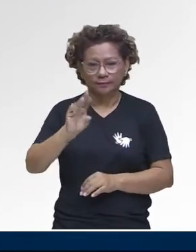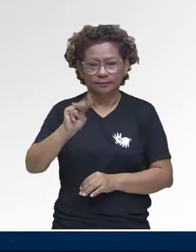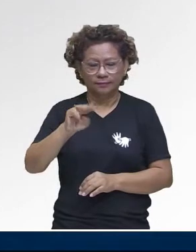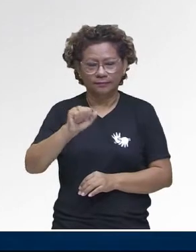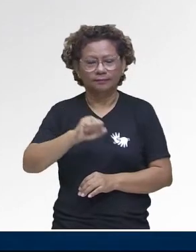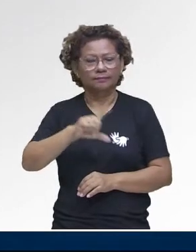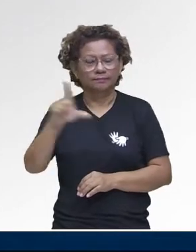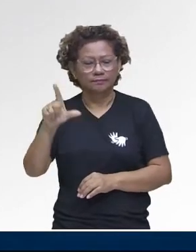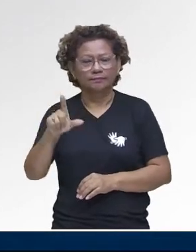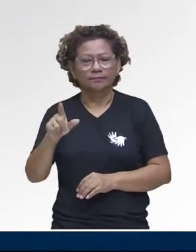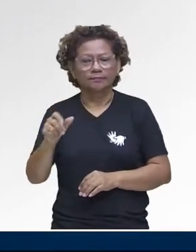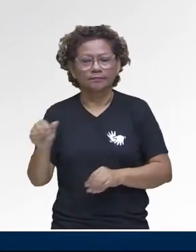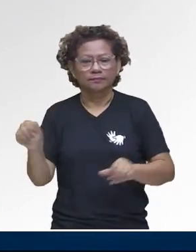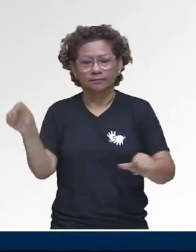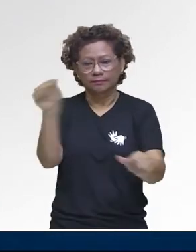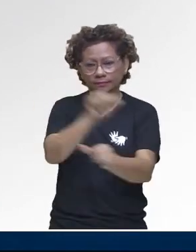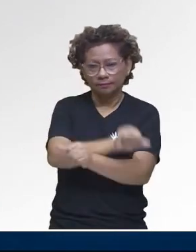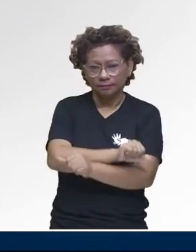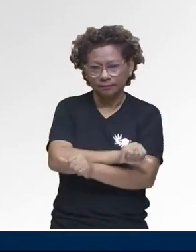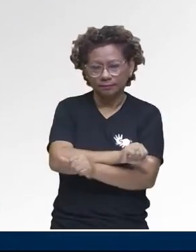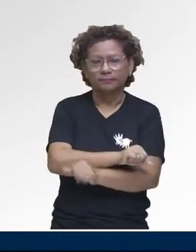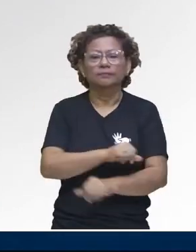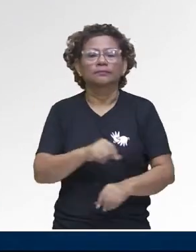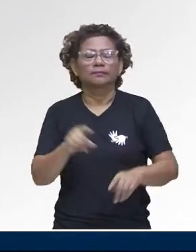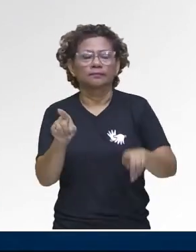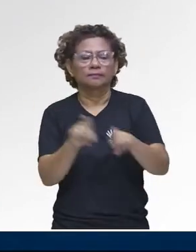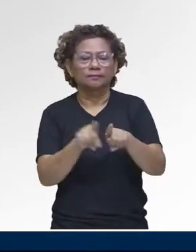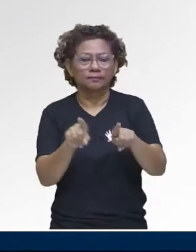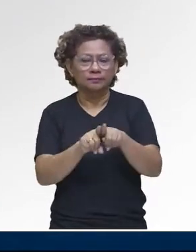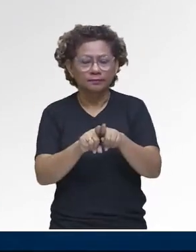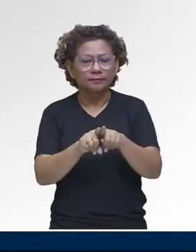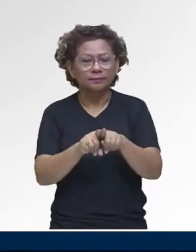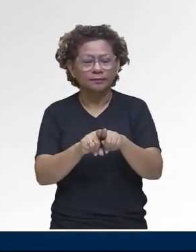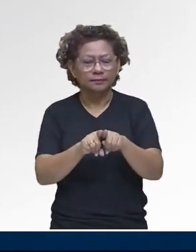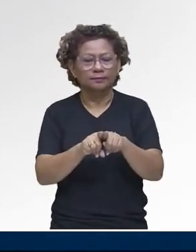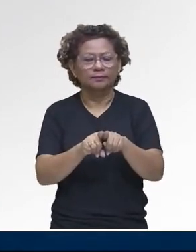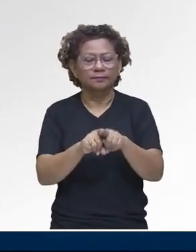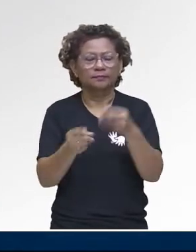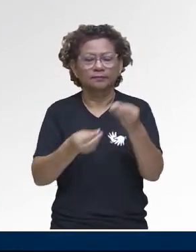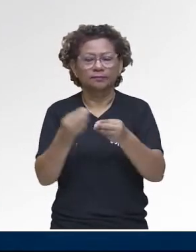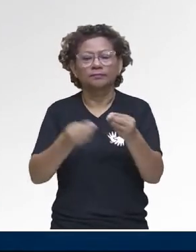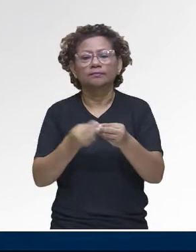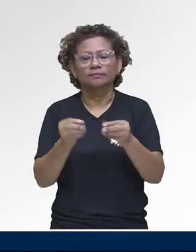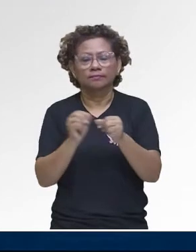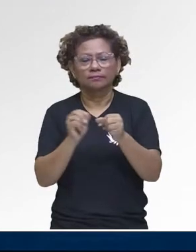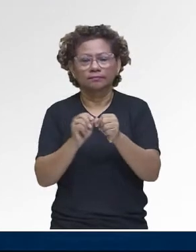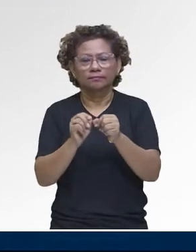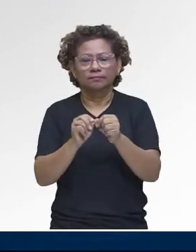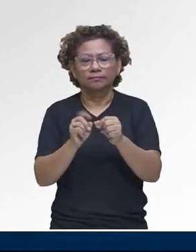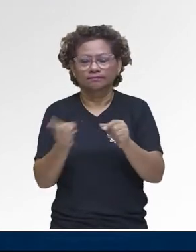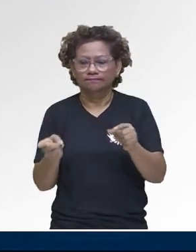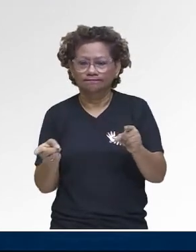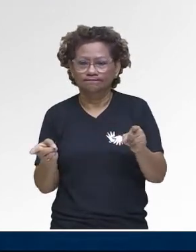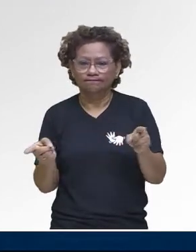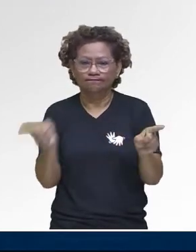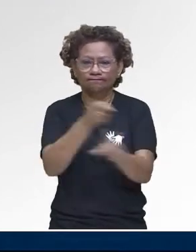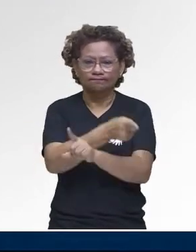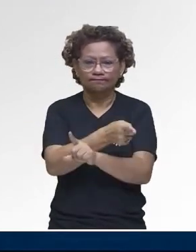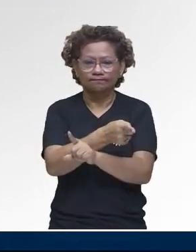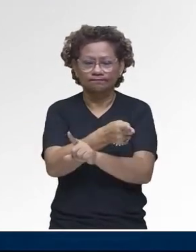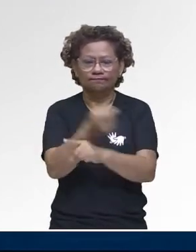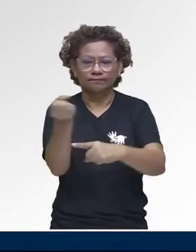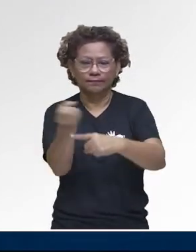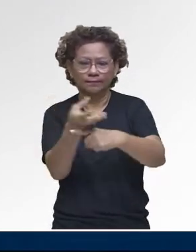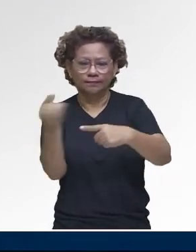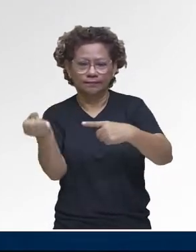para fração decimal e também a possibilidade da porcentagem. Vamos relembrar, trazendo um exemplo numérico, acompanhem o